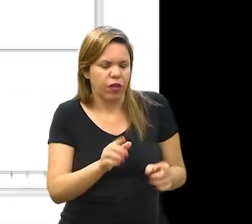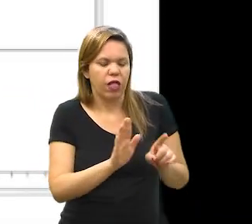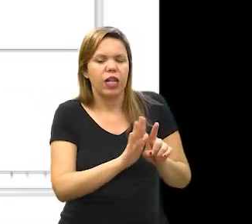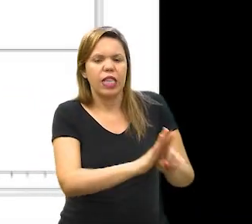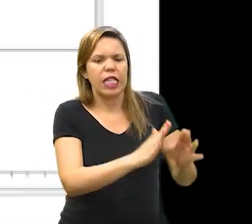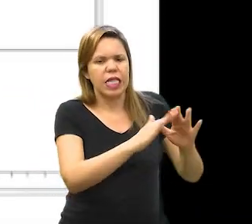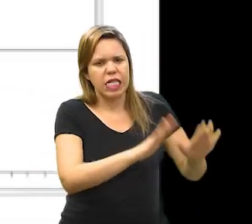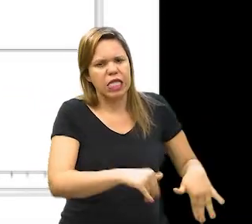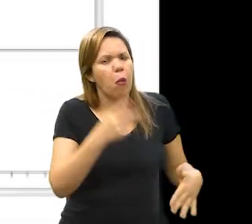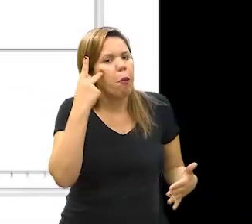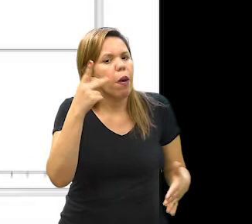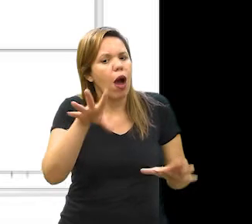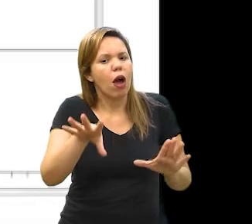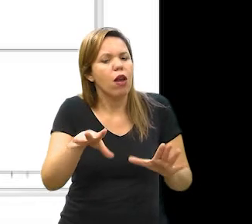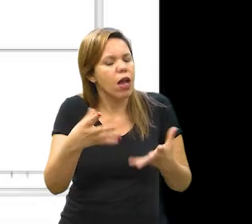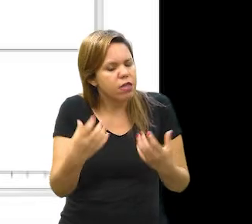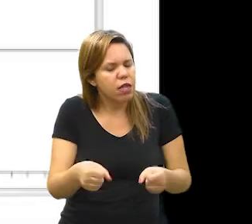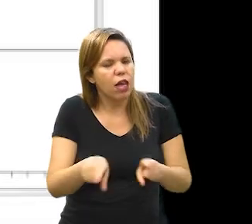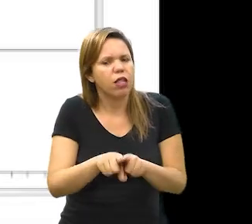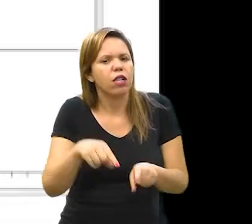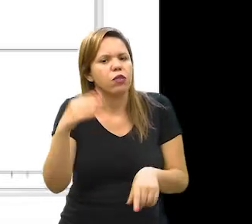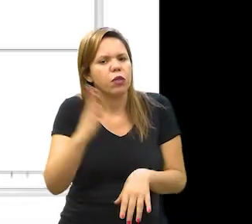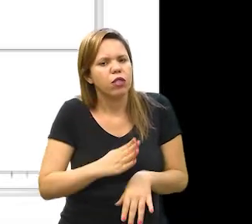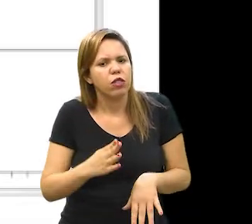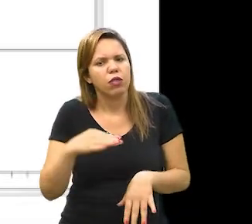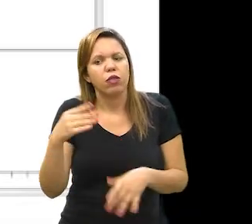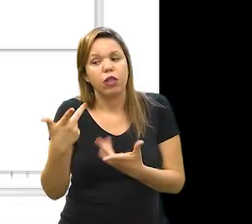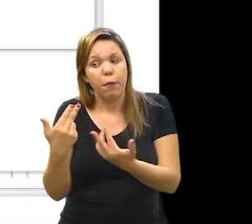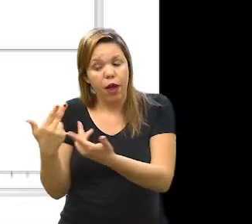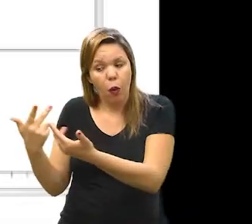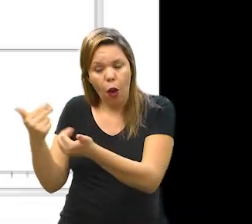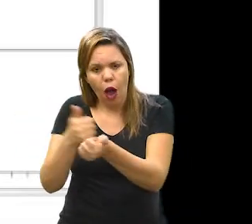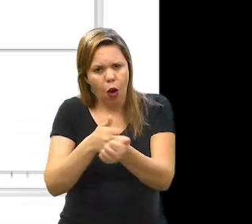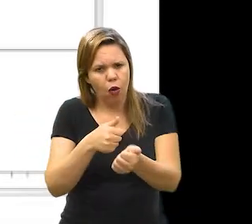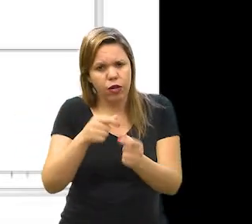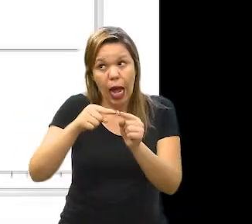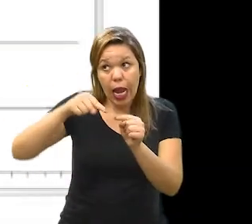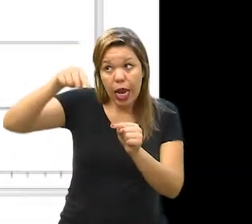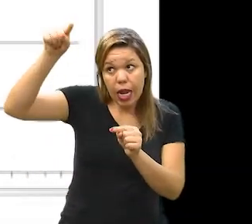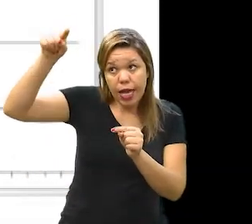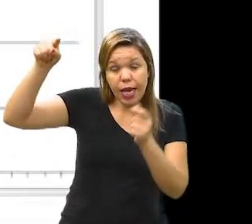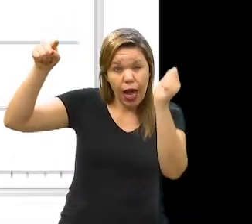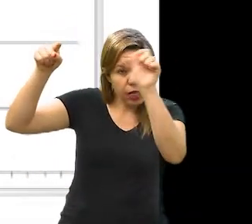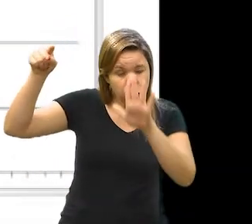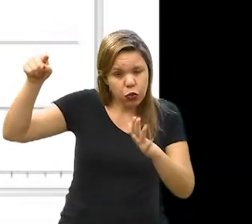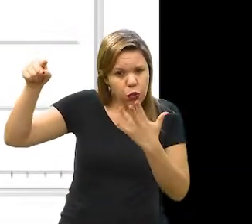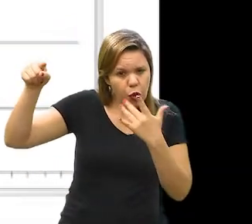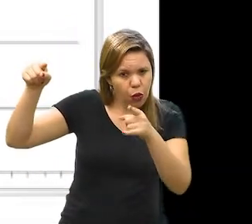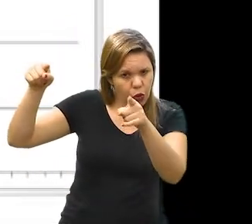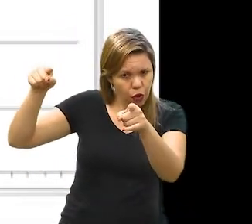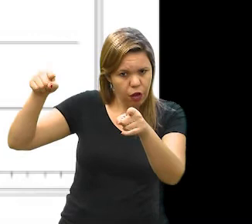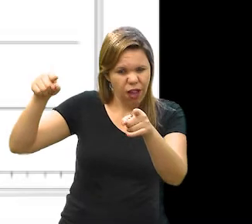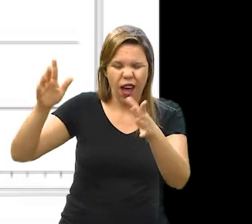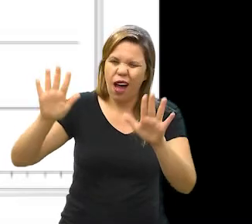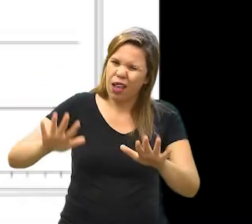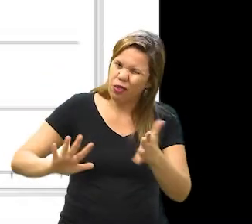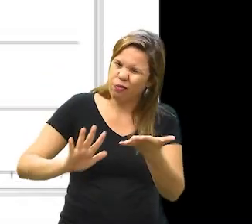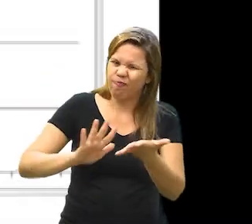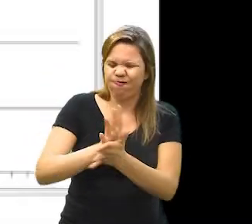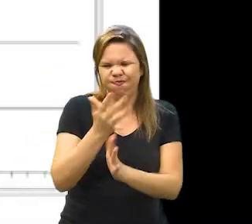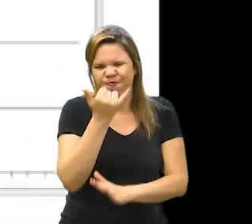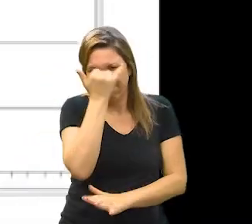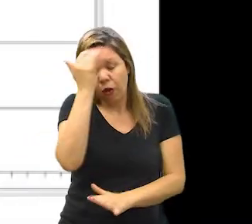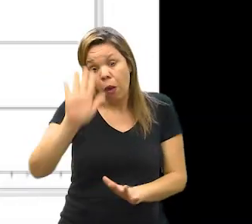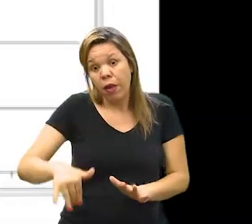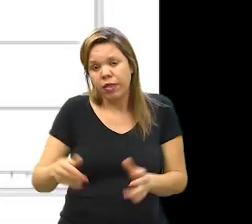Paulo implementada nesse dia, o número de casos do Brasil continuaria seguindo a linha tracejada azul? Certamente seria uma grande tragédia, mas será que dá